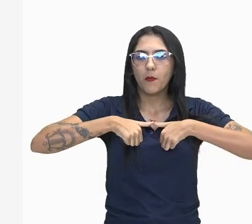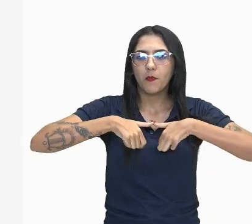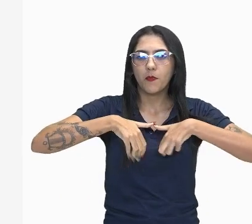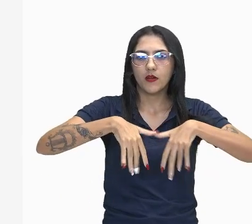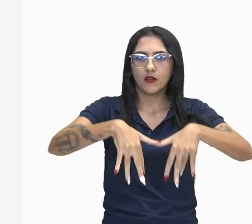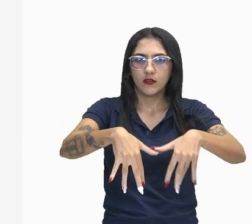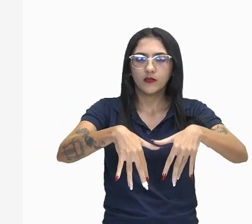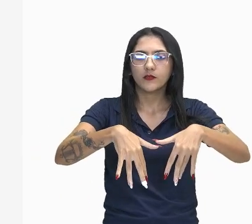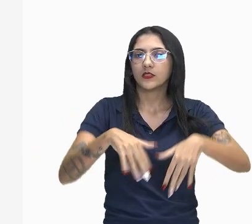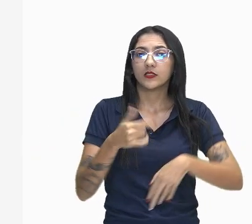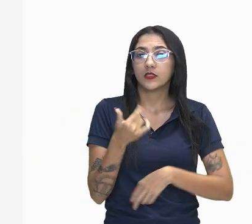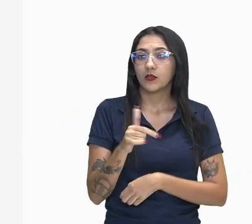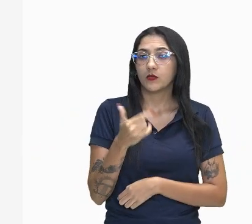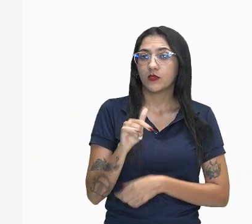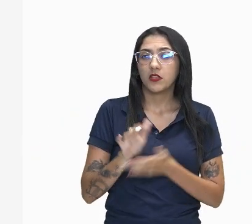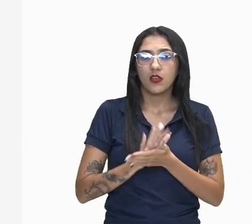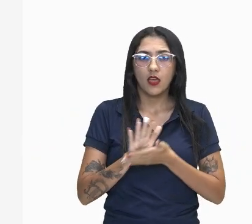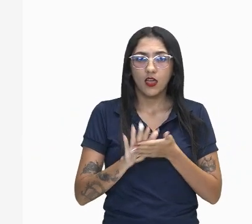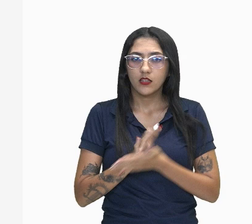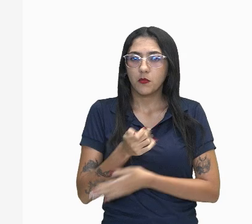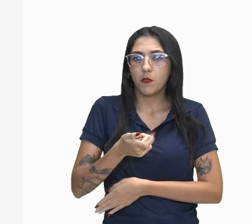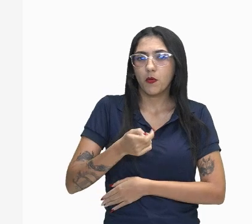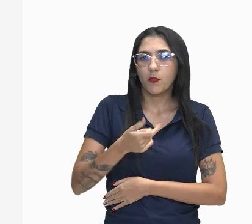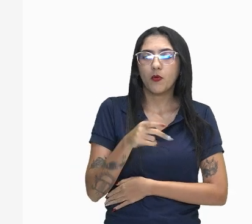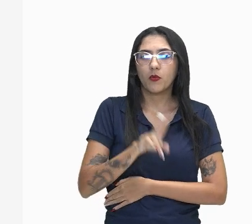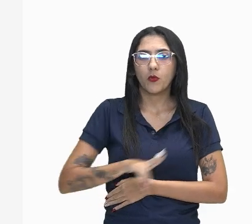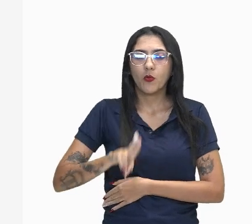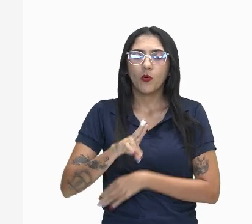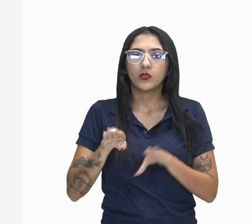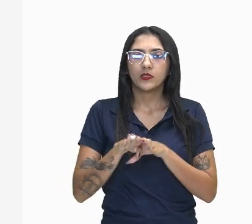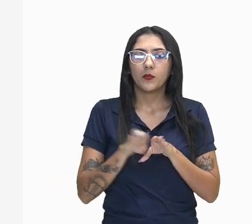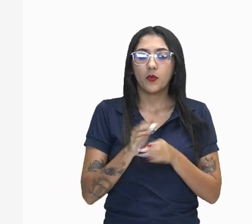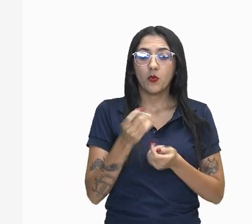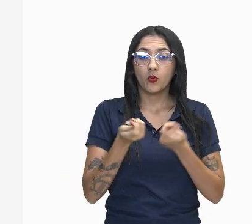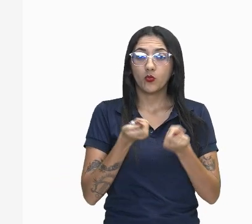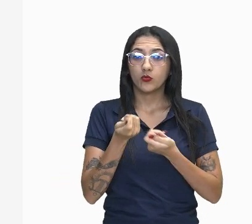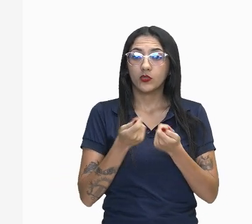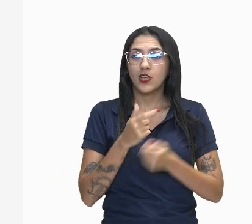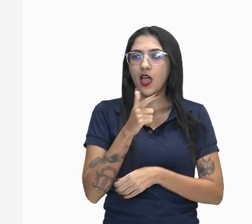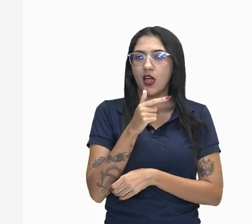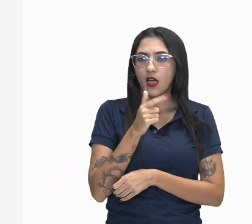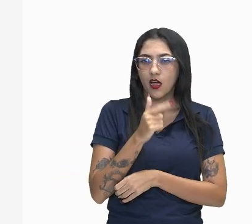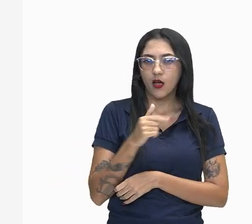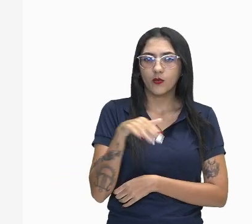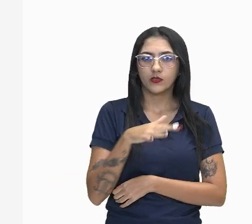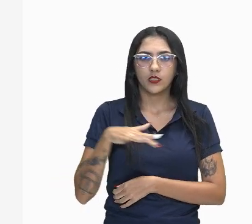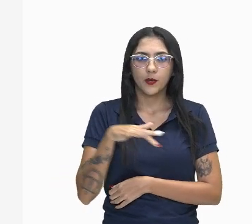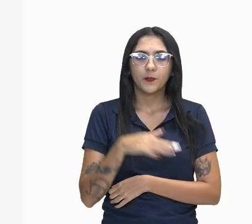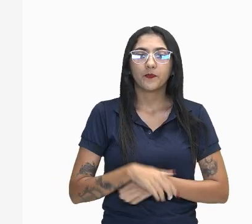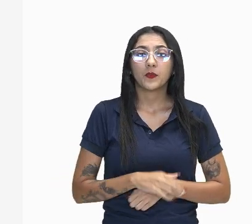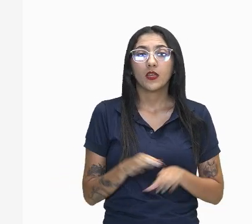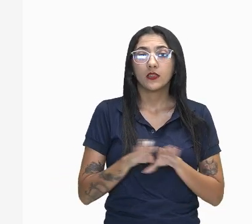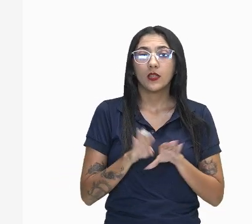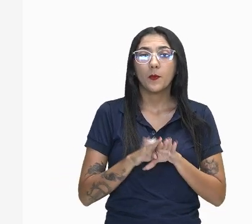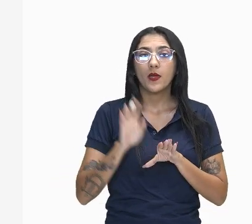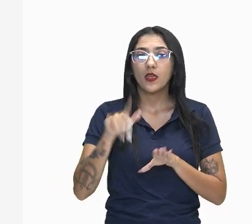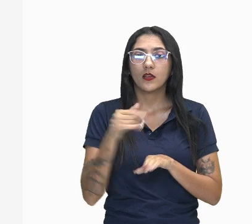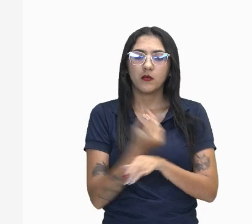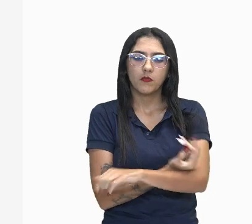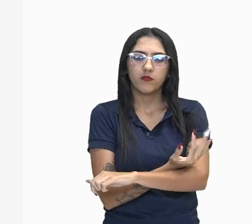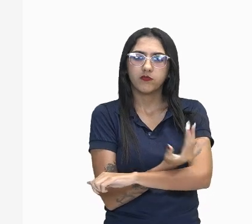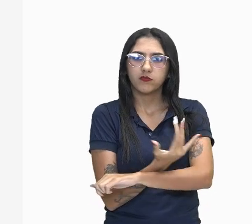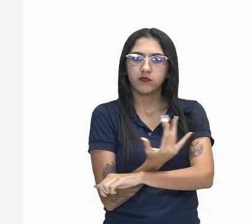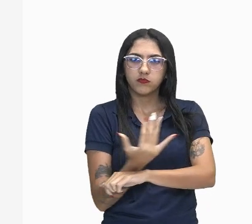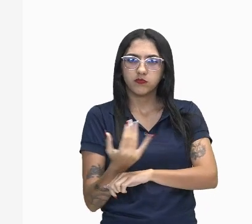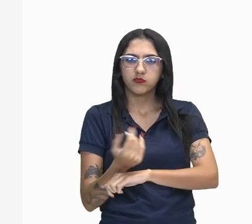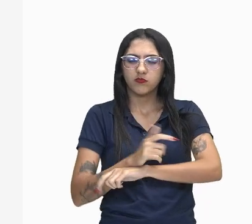de pesticidas e irrigação controlada. E o cultivo acaba ocorrendo em grandes